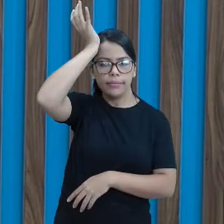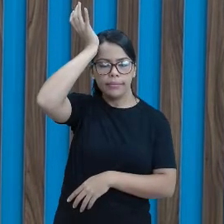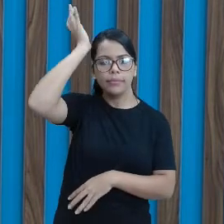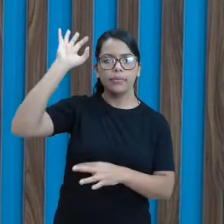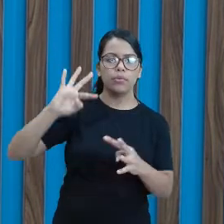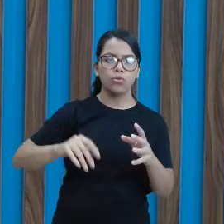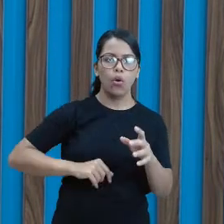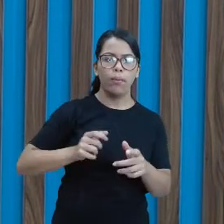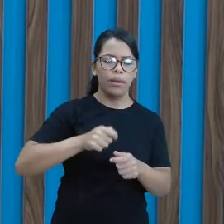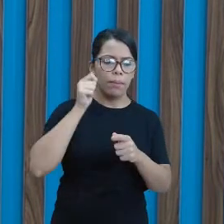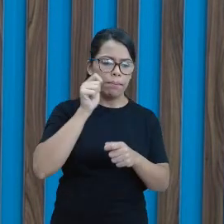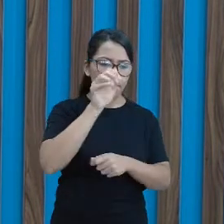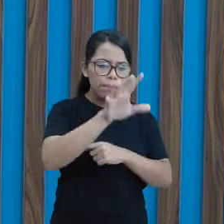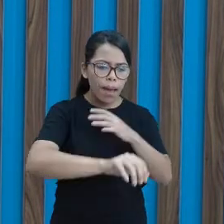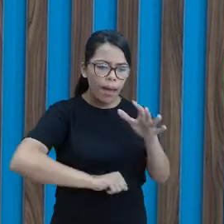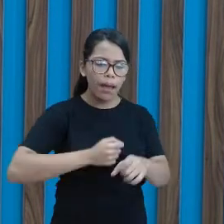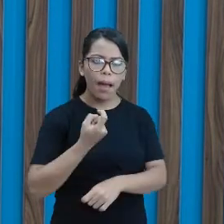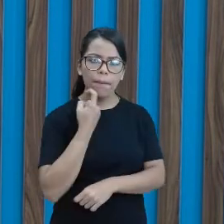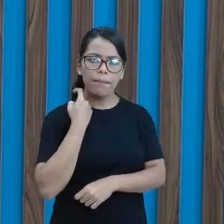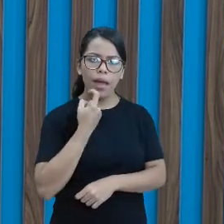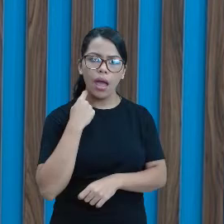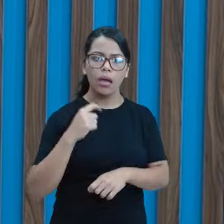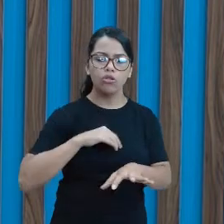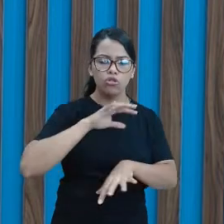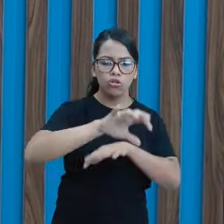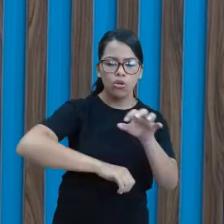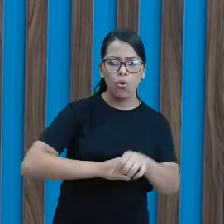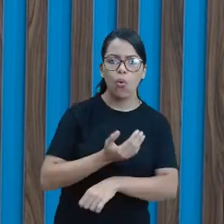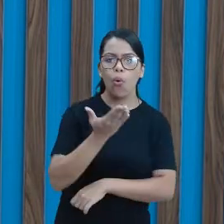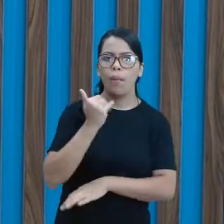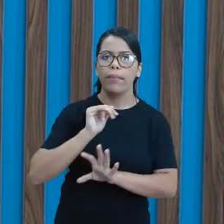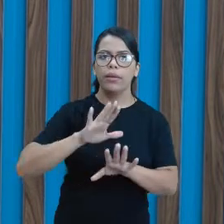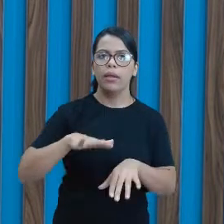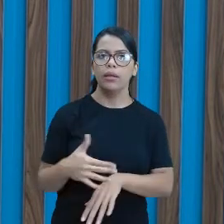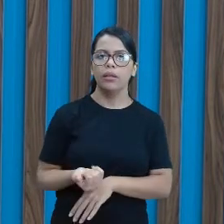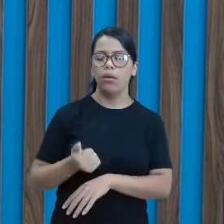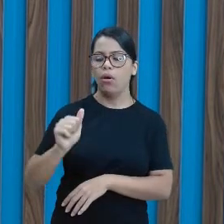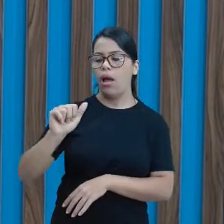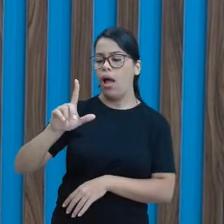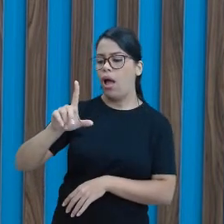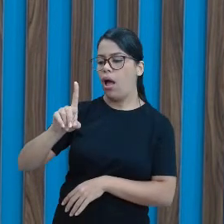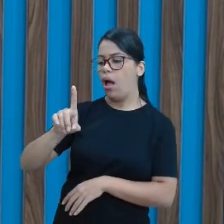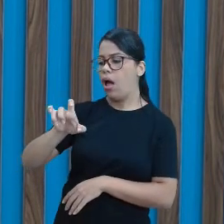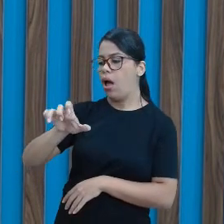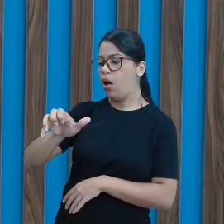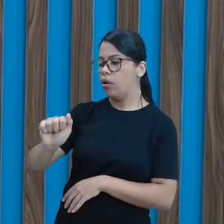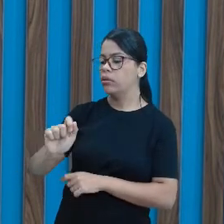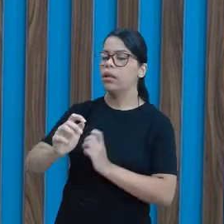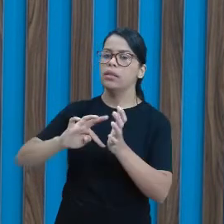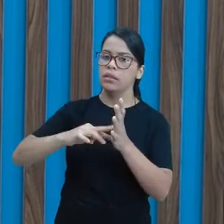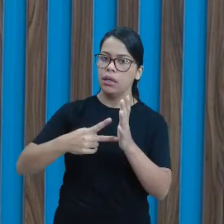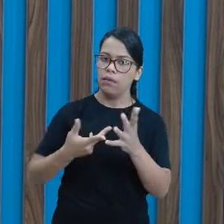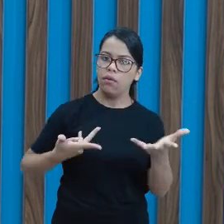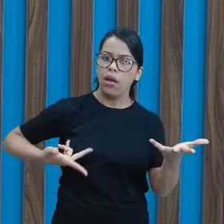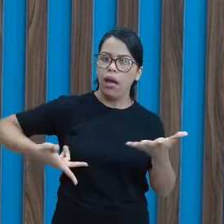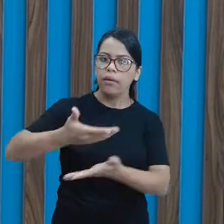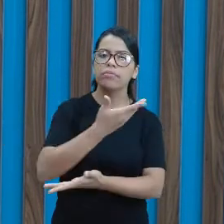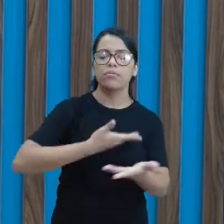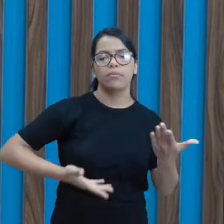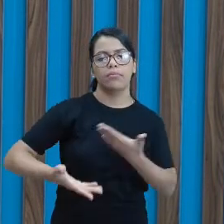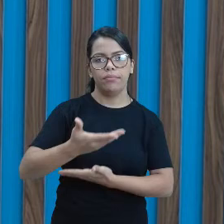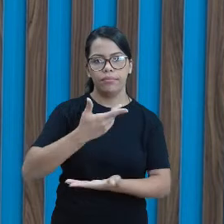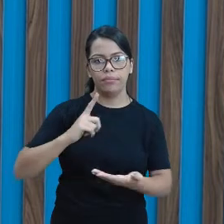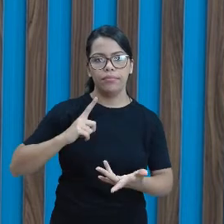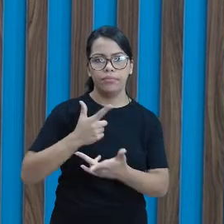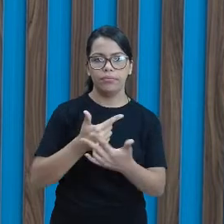caça, pesca, aquelas integrações. Justamente a aldeia global vai ser essas interações, agora com uma coisa bem